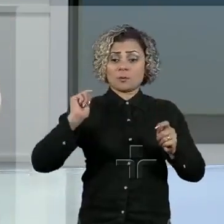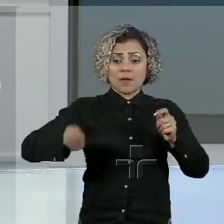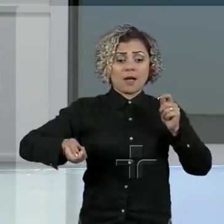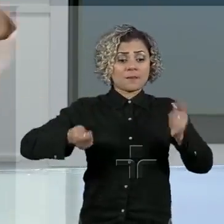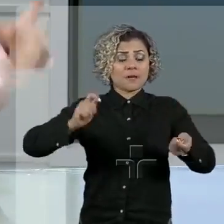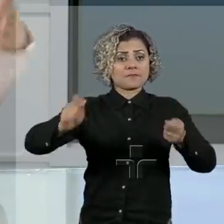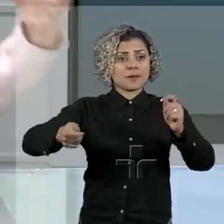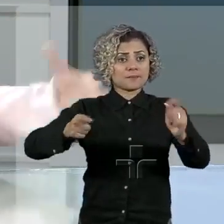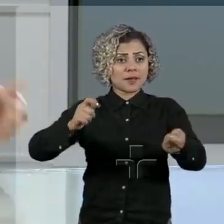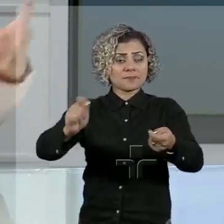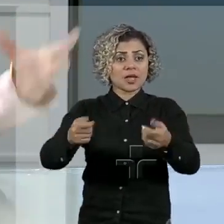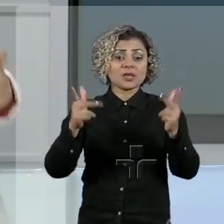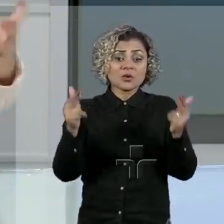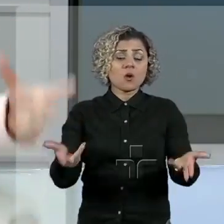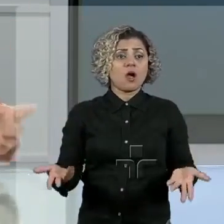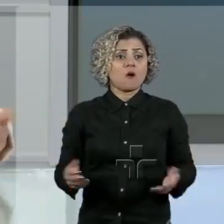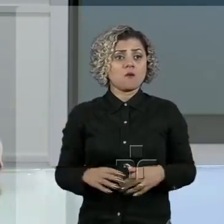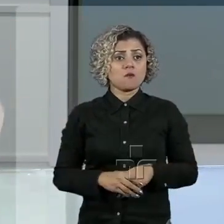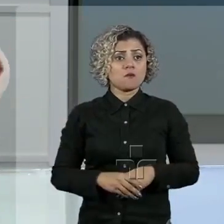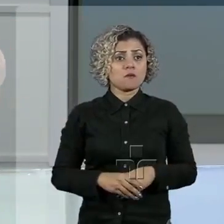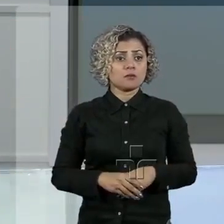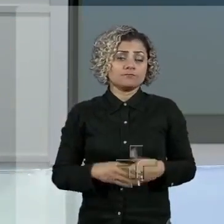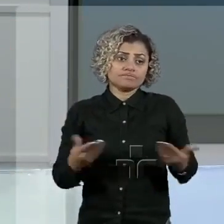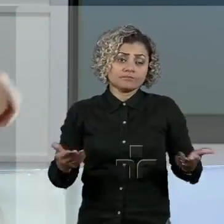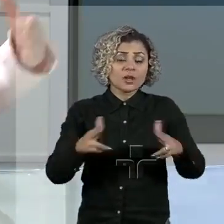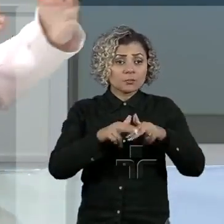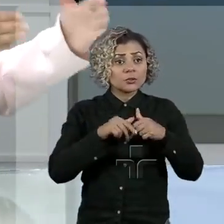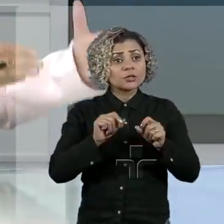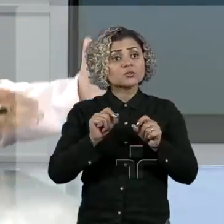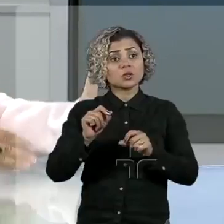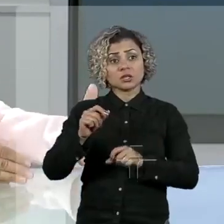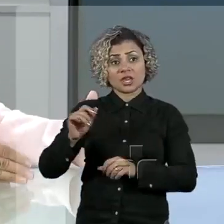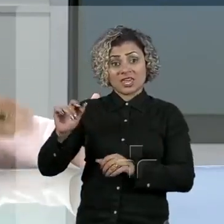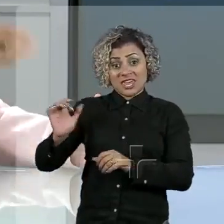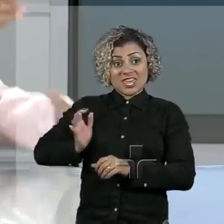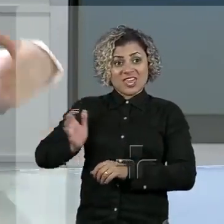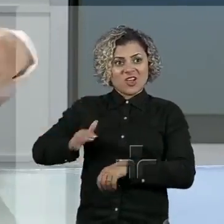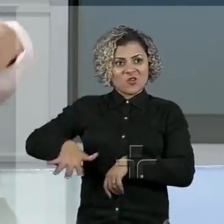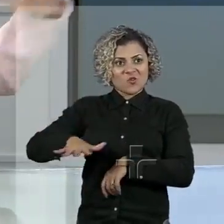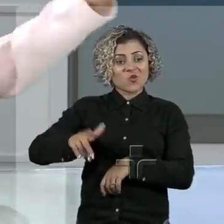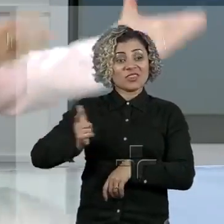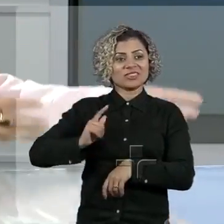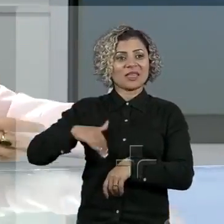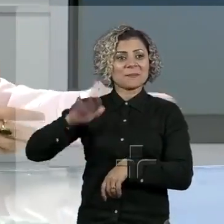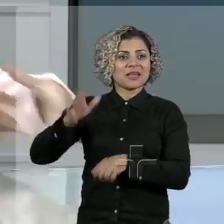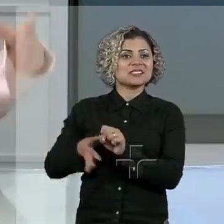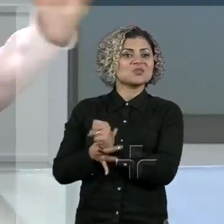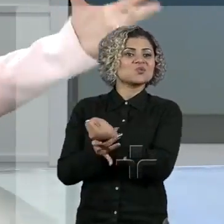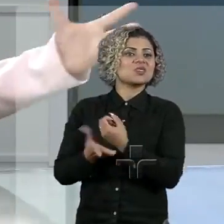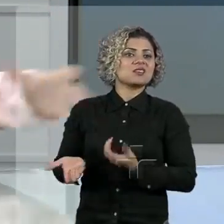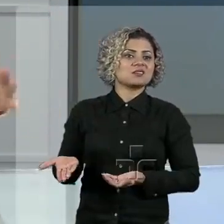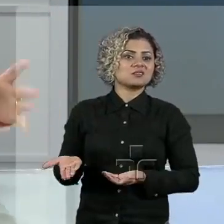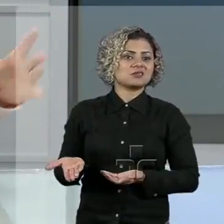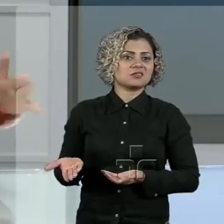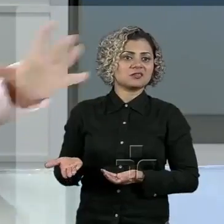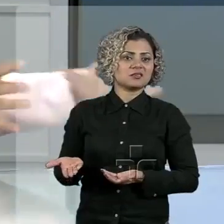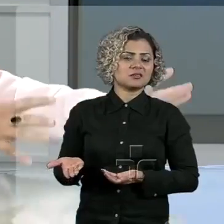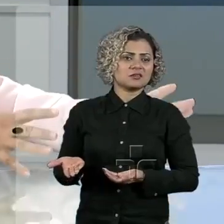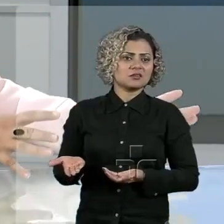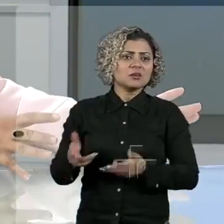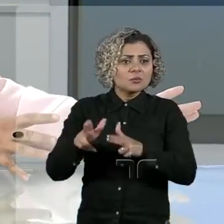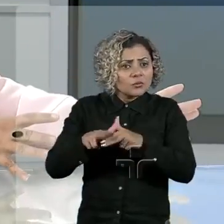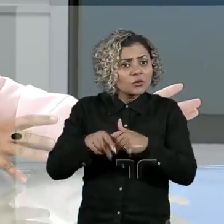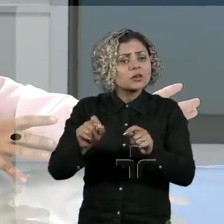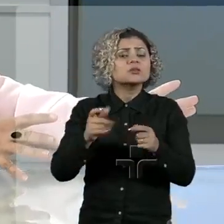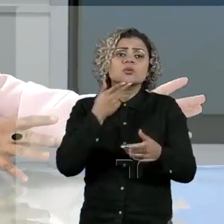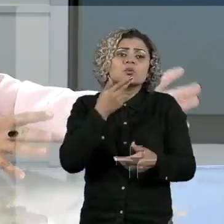favorecidas, as corporações mais favorecidas, terem uma segurança na sua maturidade, nem dá para dizer